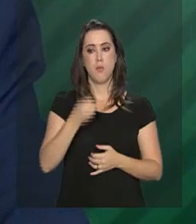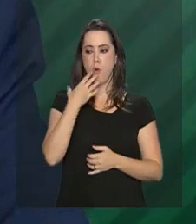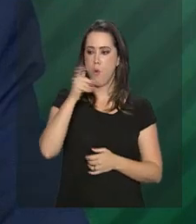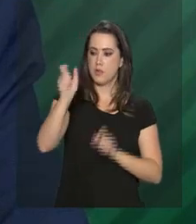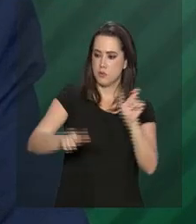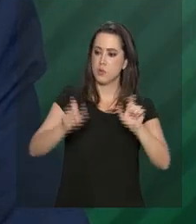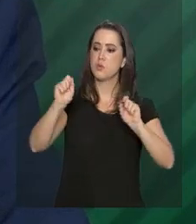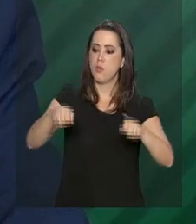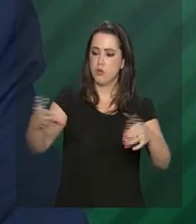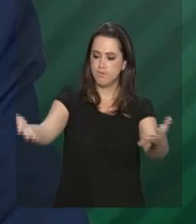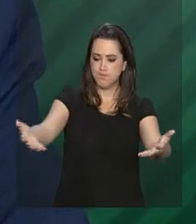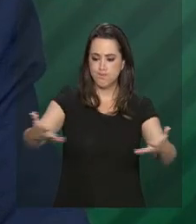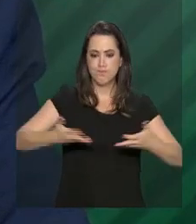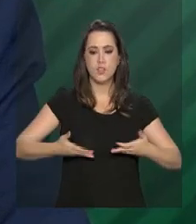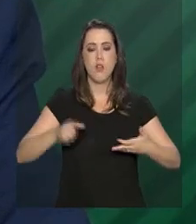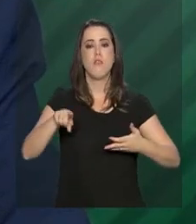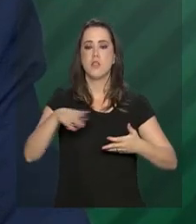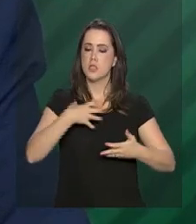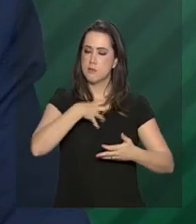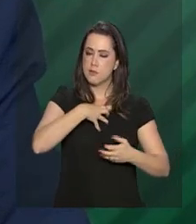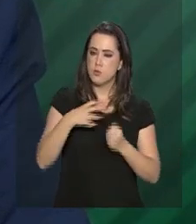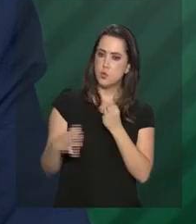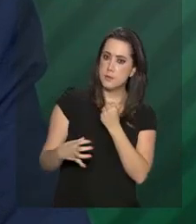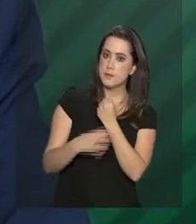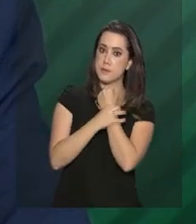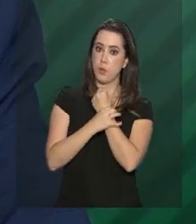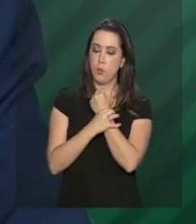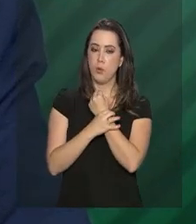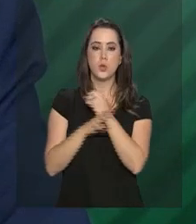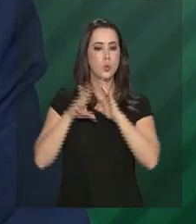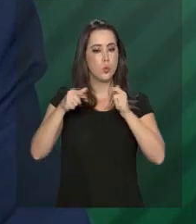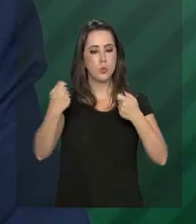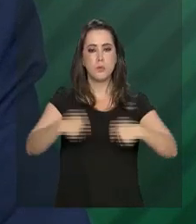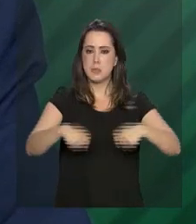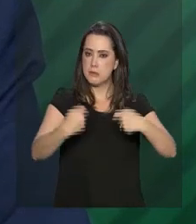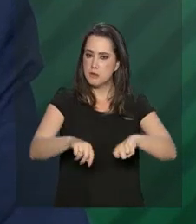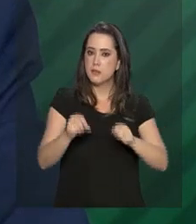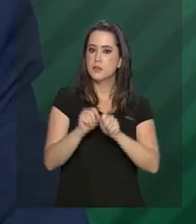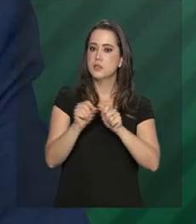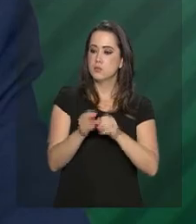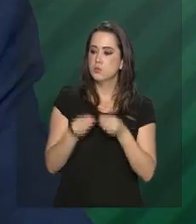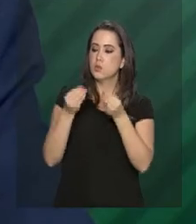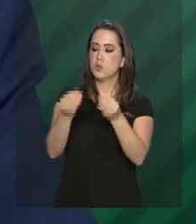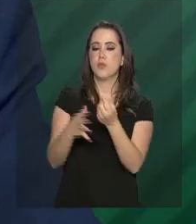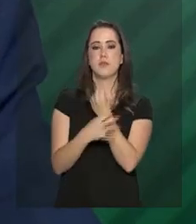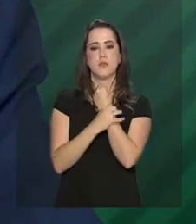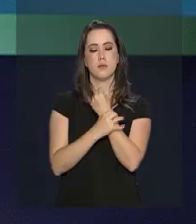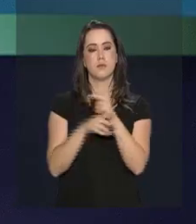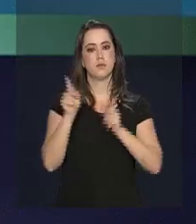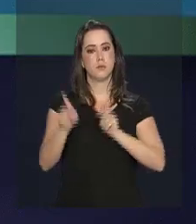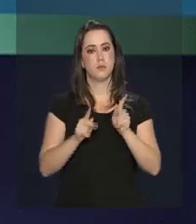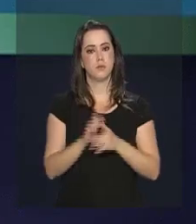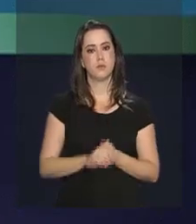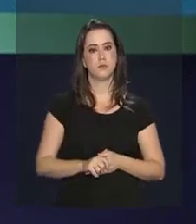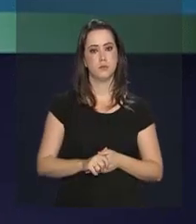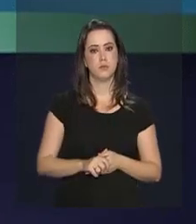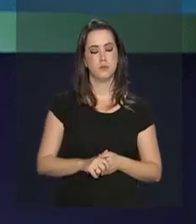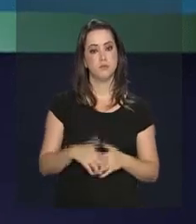venham elas estarão seguras e todas as medidas serão feitas para garantir a segurança da população